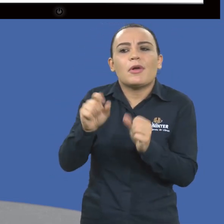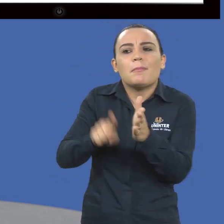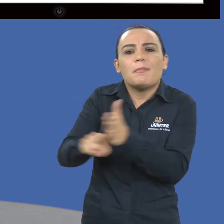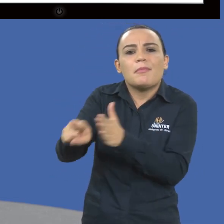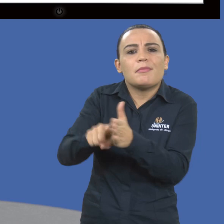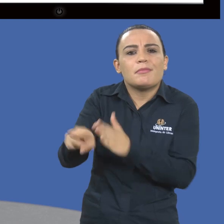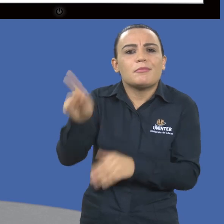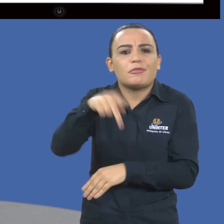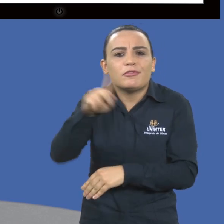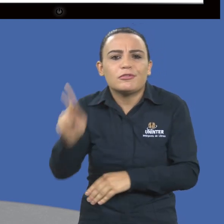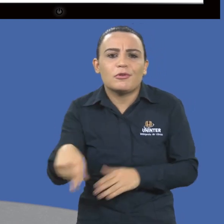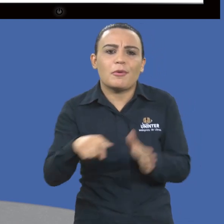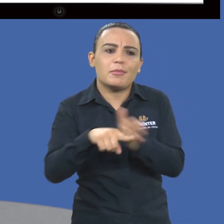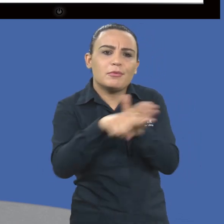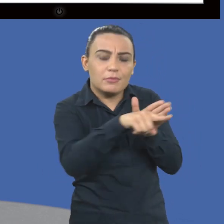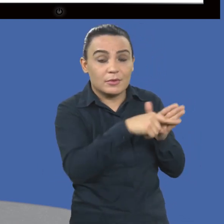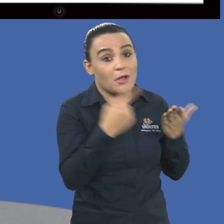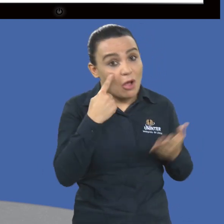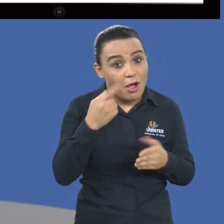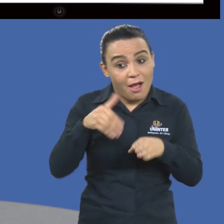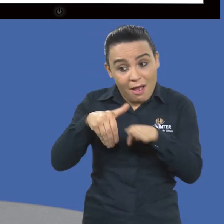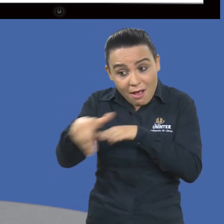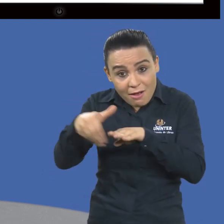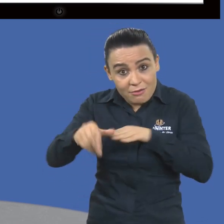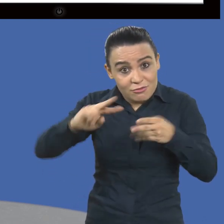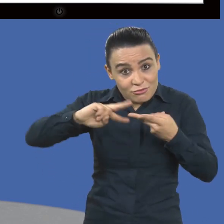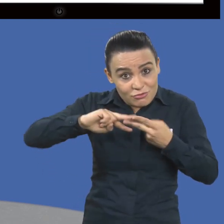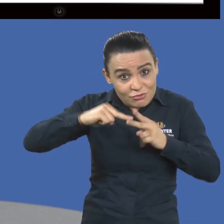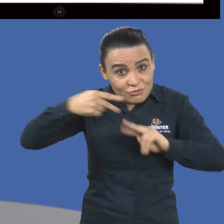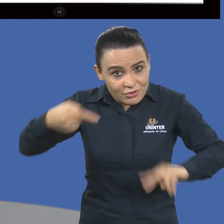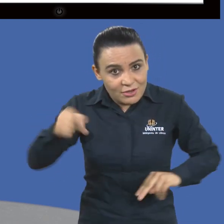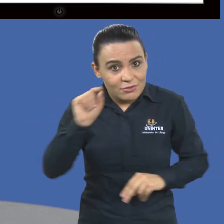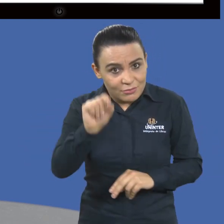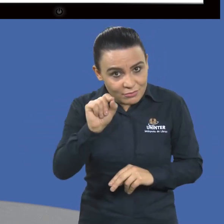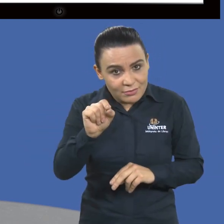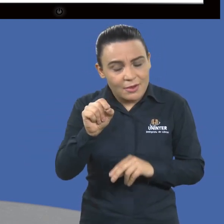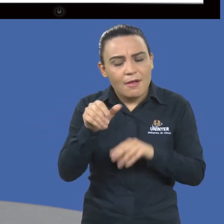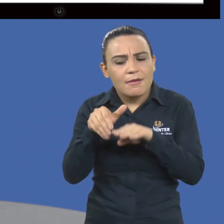perguntas, durante o aconselhamento genético, o profissional